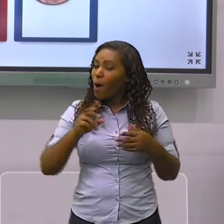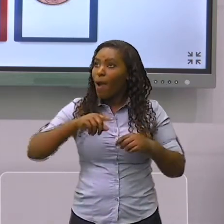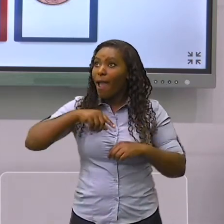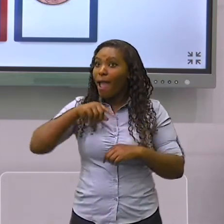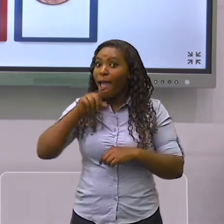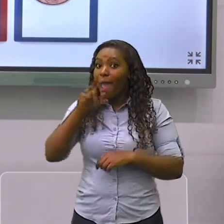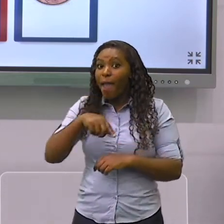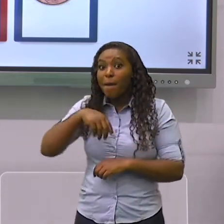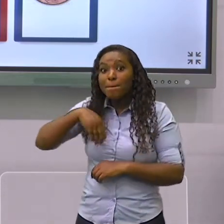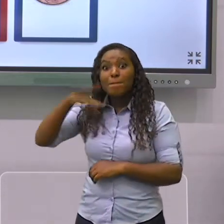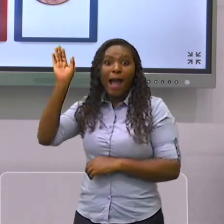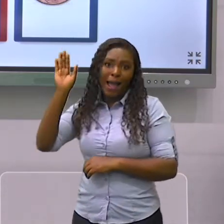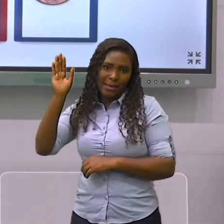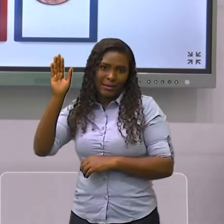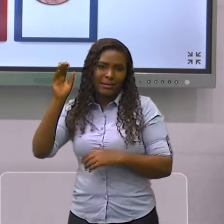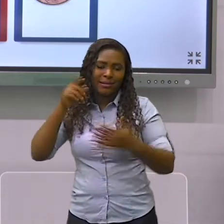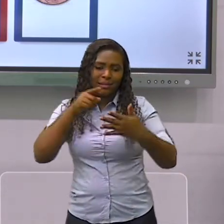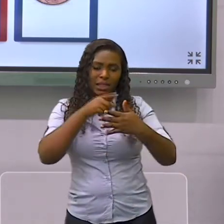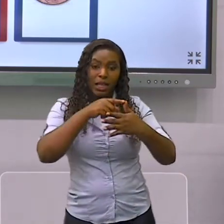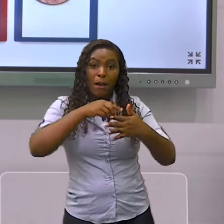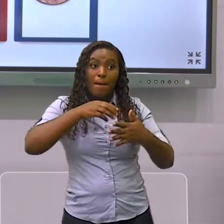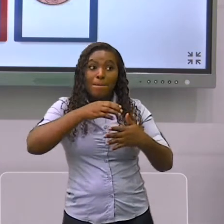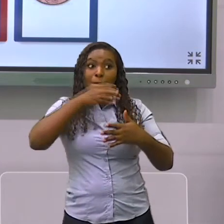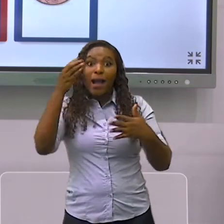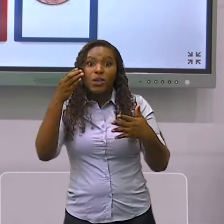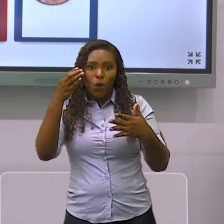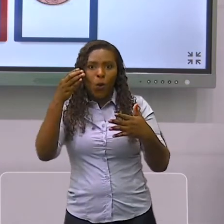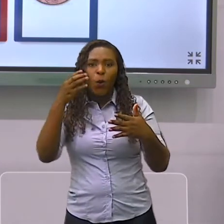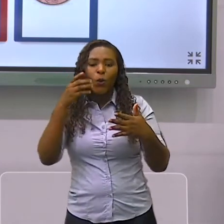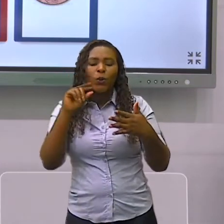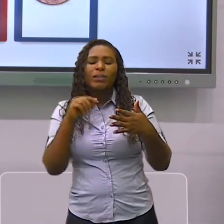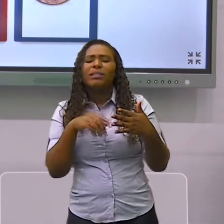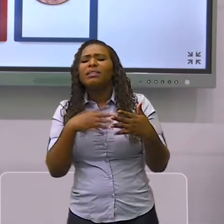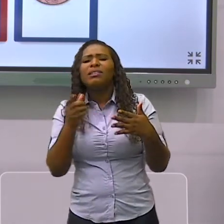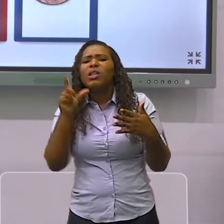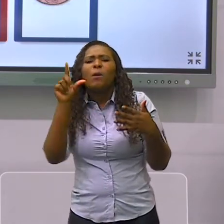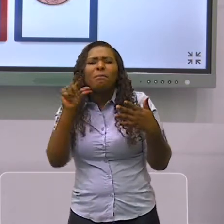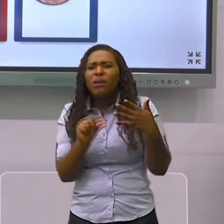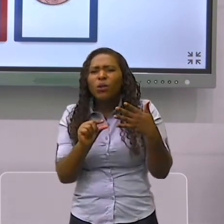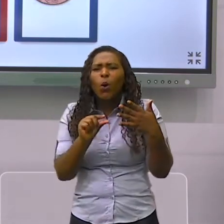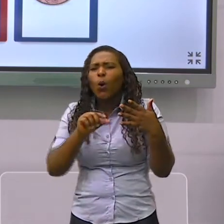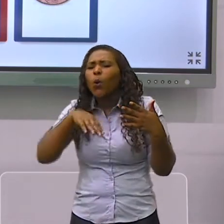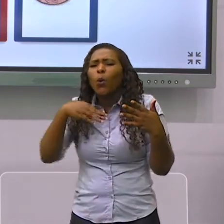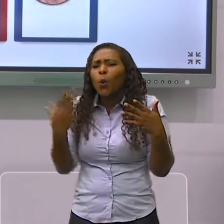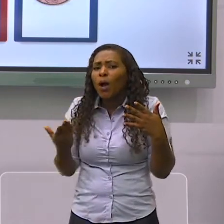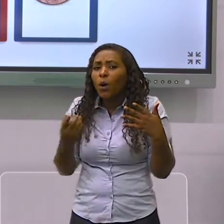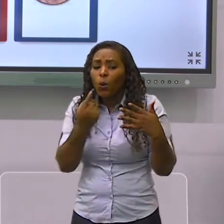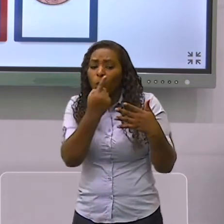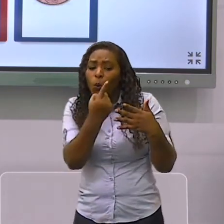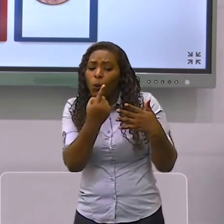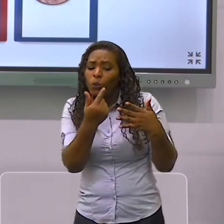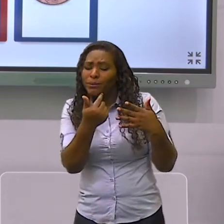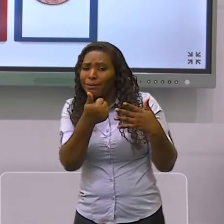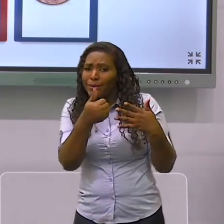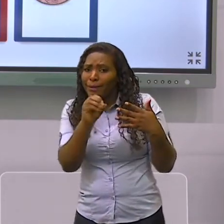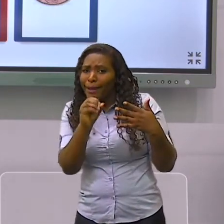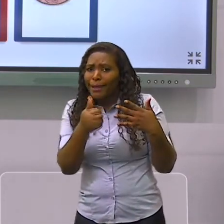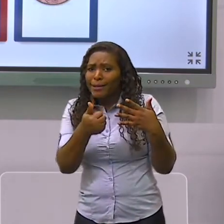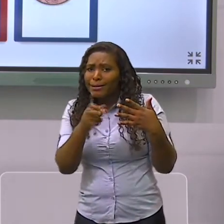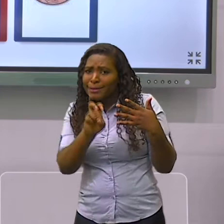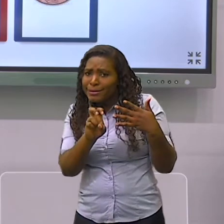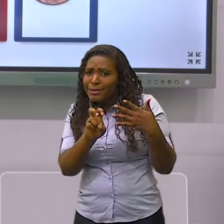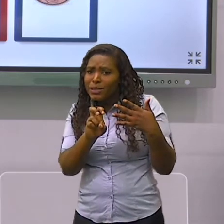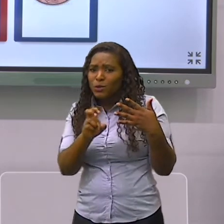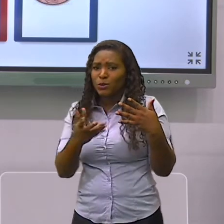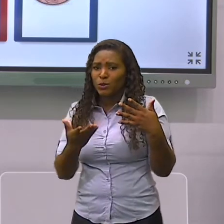aquela que tem o menor valor que está pedindo aqui? É a de 1, a de 10 ou a de 5? Algumas